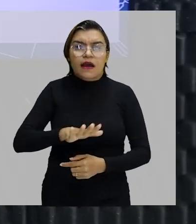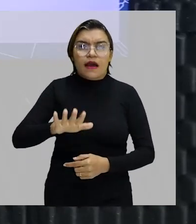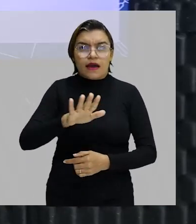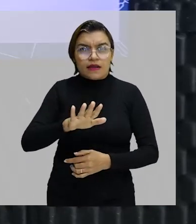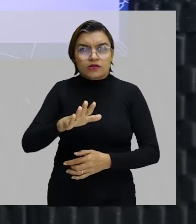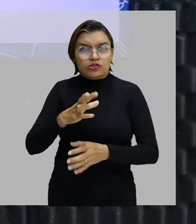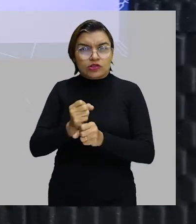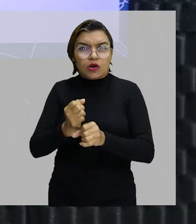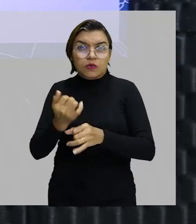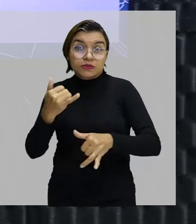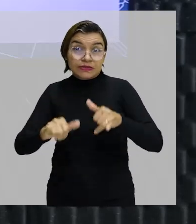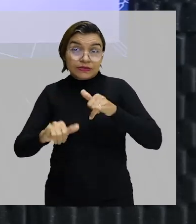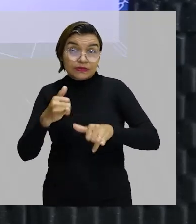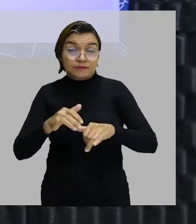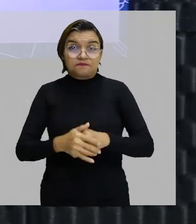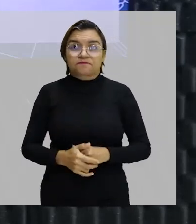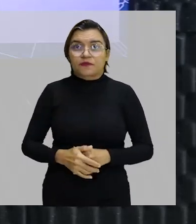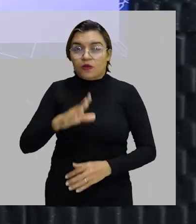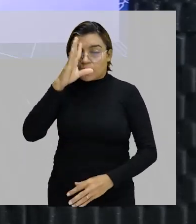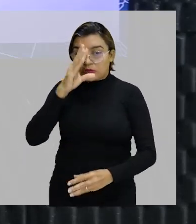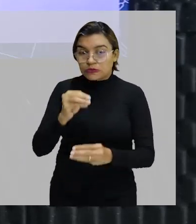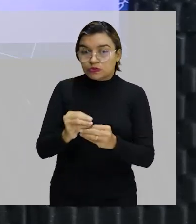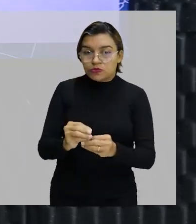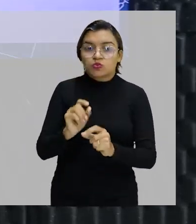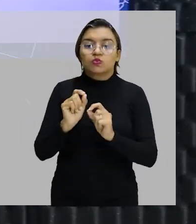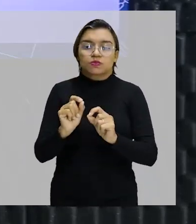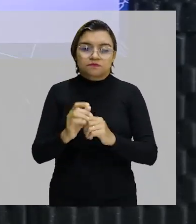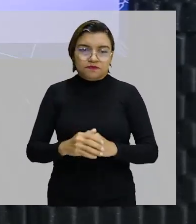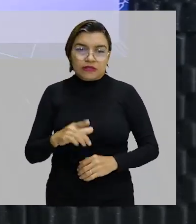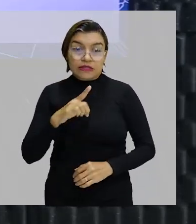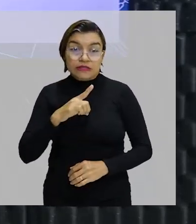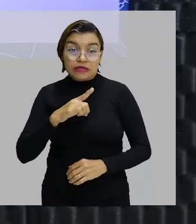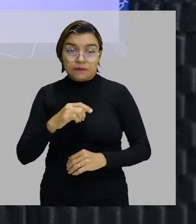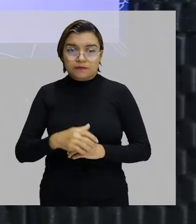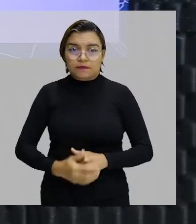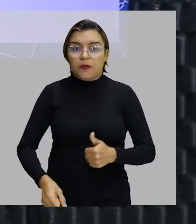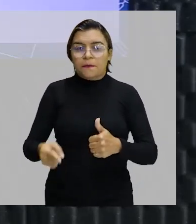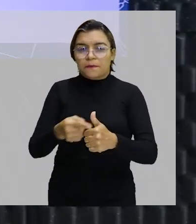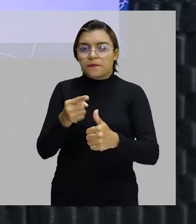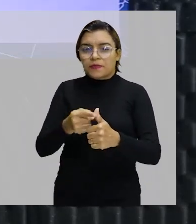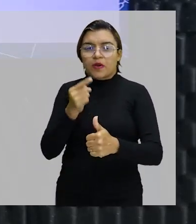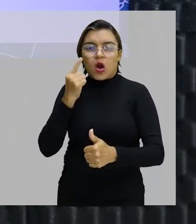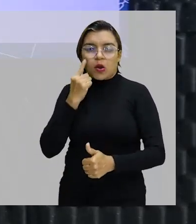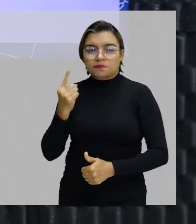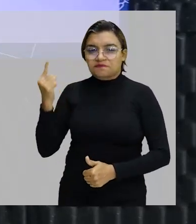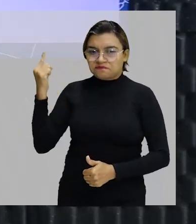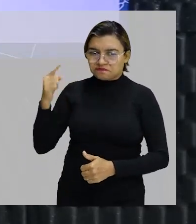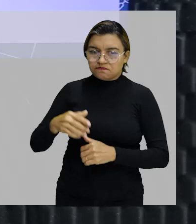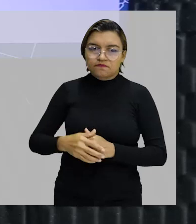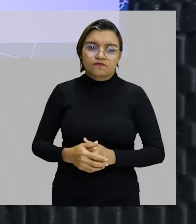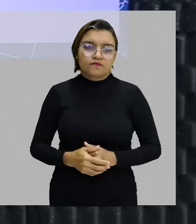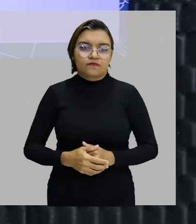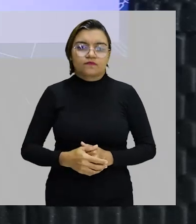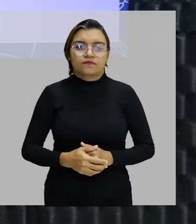estequiometria. Resumindo esses passos, nós vamos ter os seguintes pontos. Olha só.